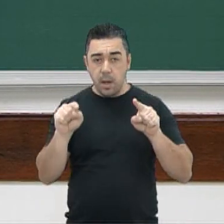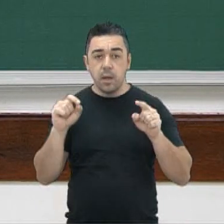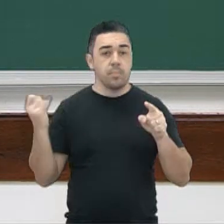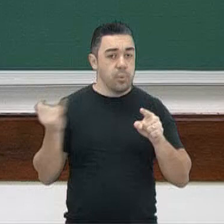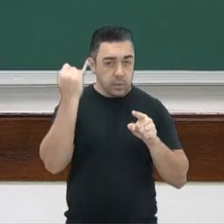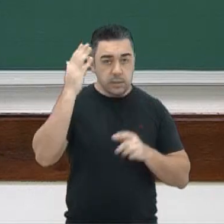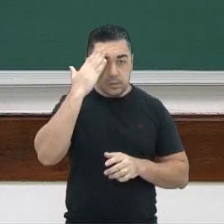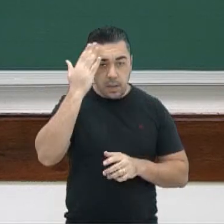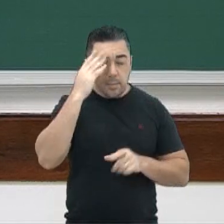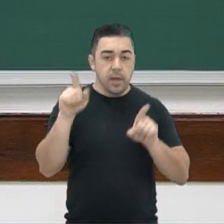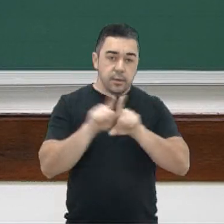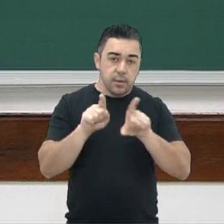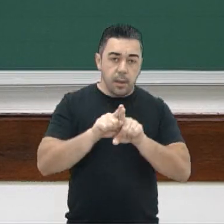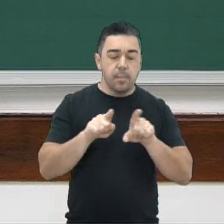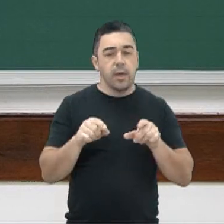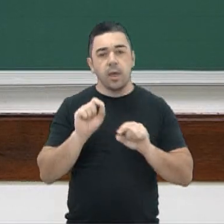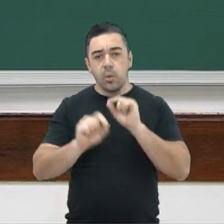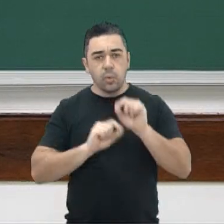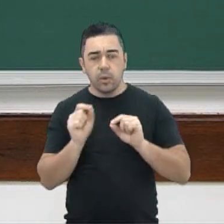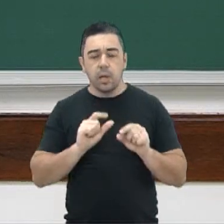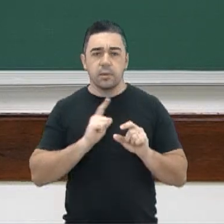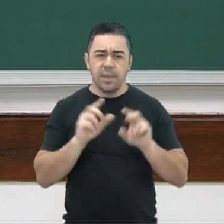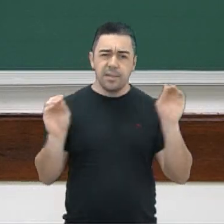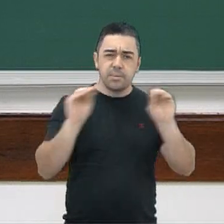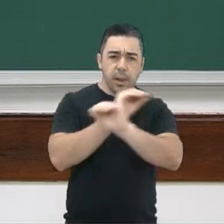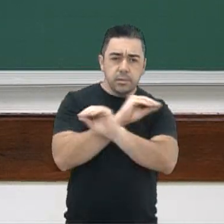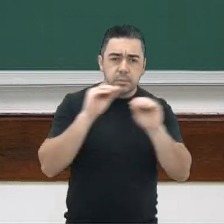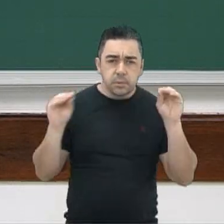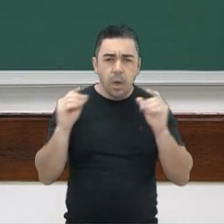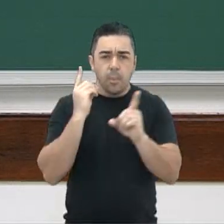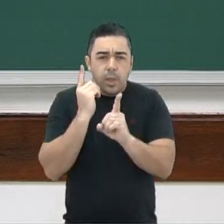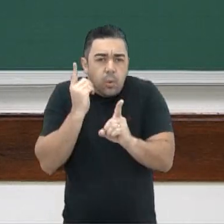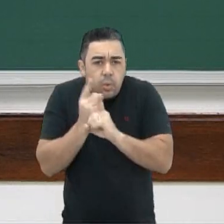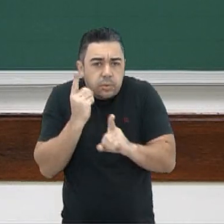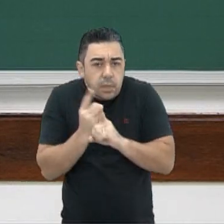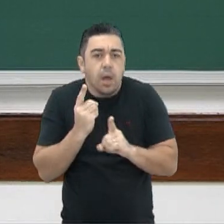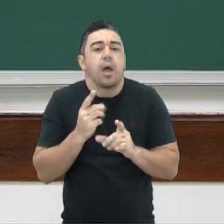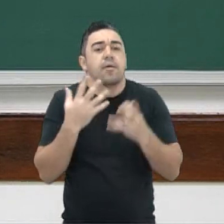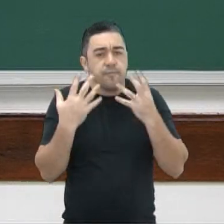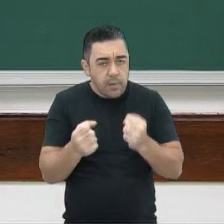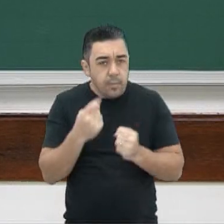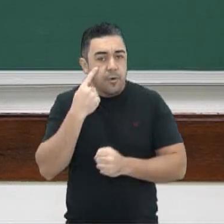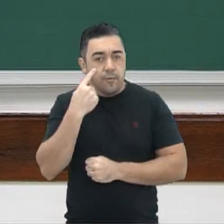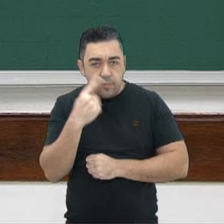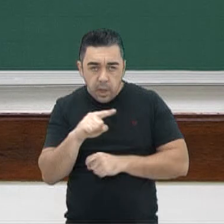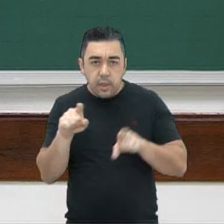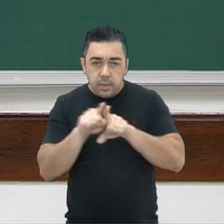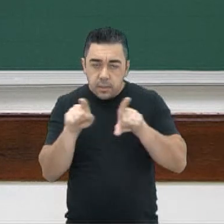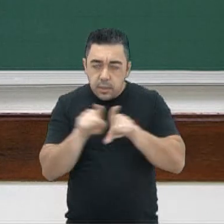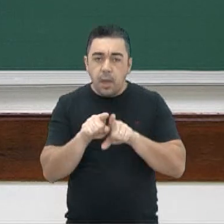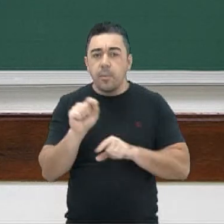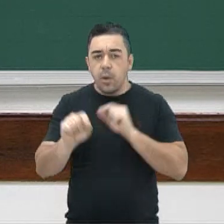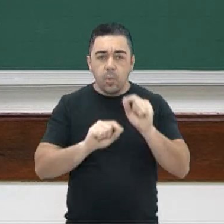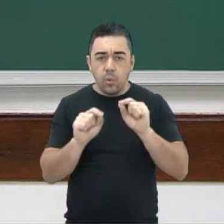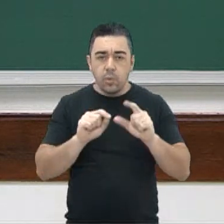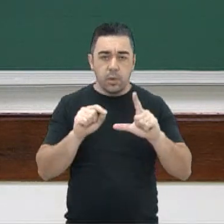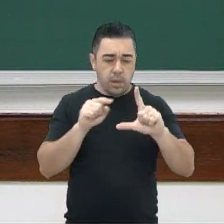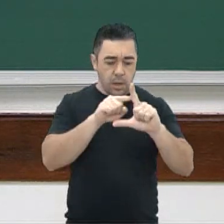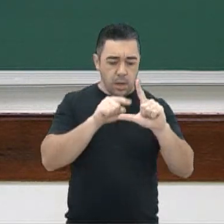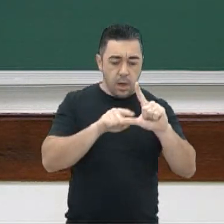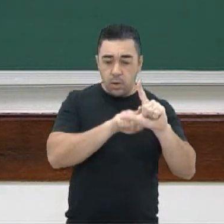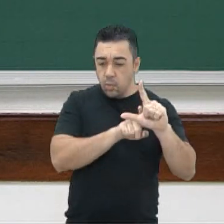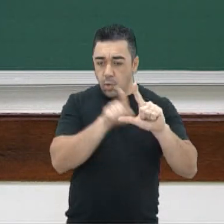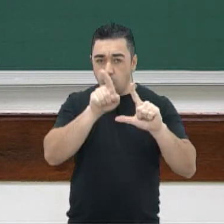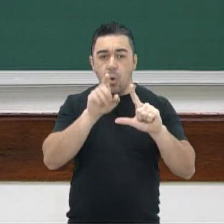com partes literais, expressões para a gente poder achar. Vamos relembrar também ângulos opostos pelo